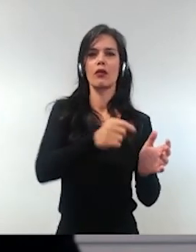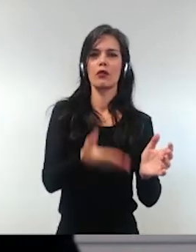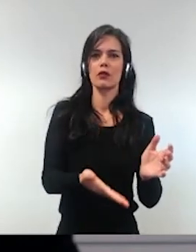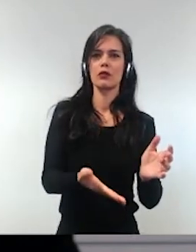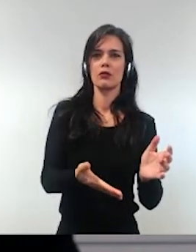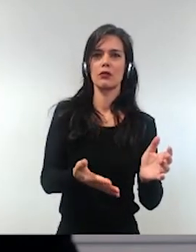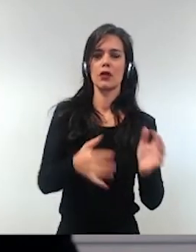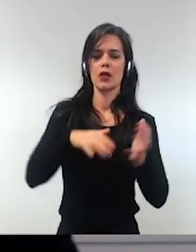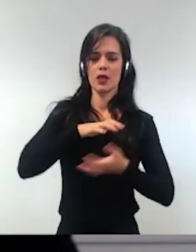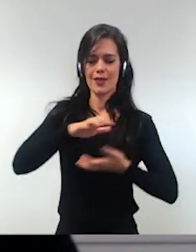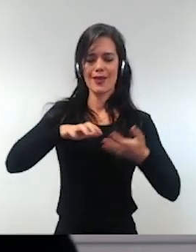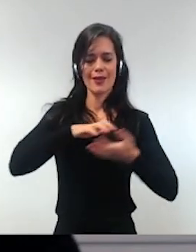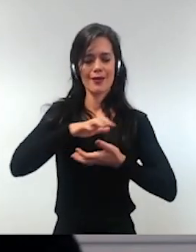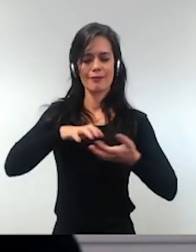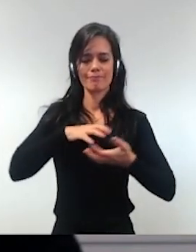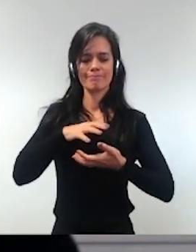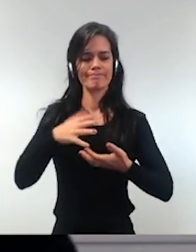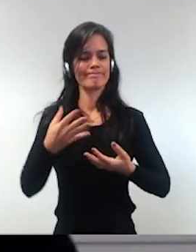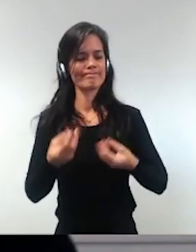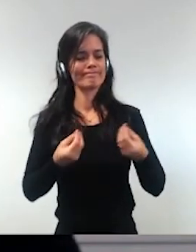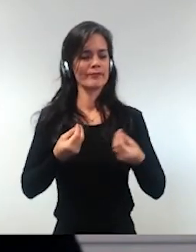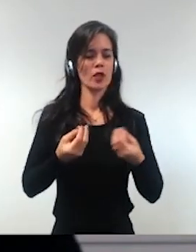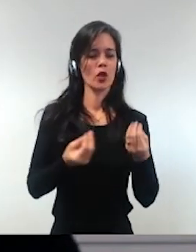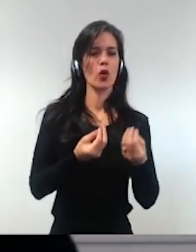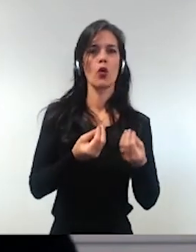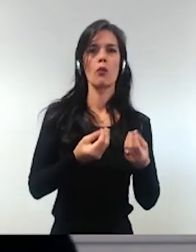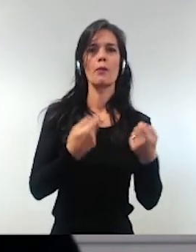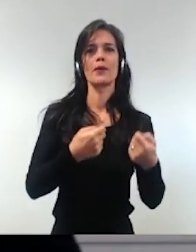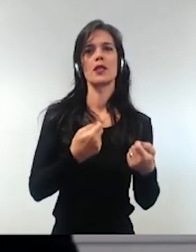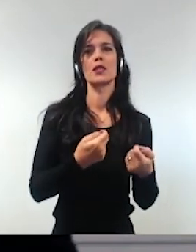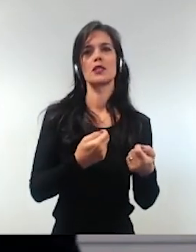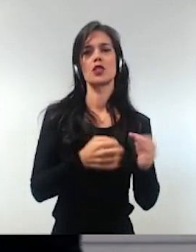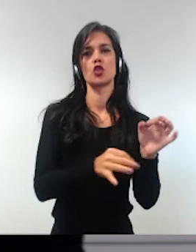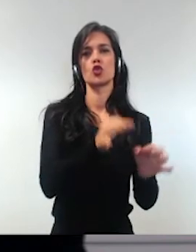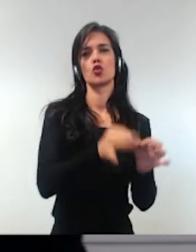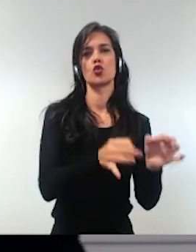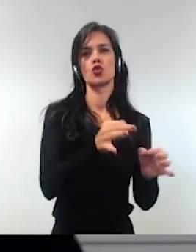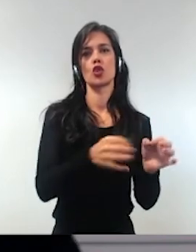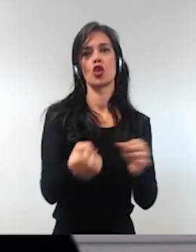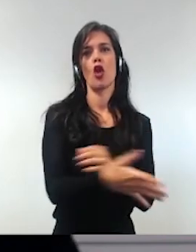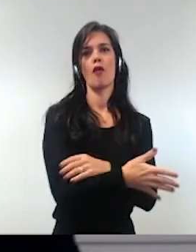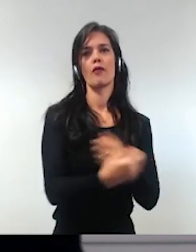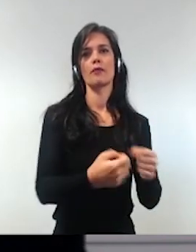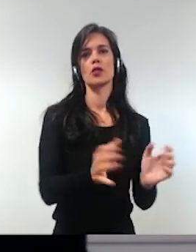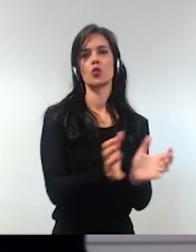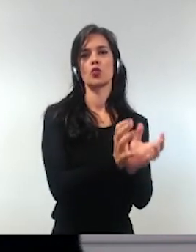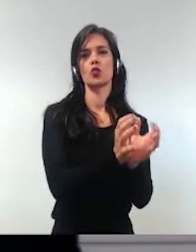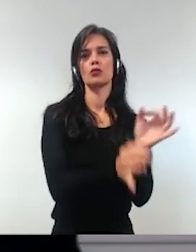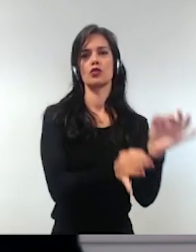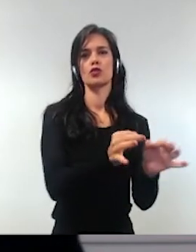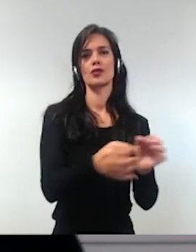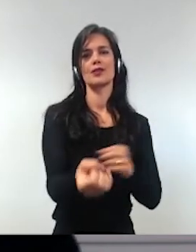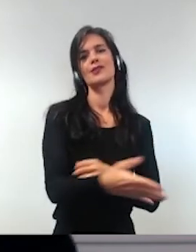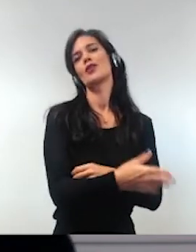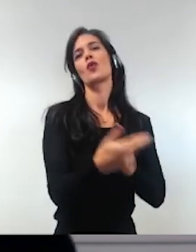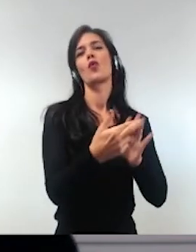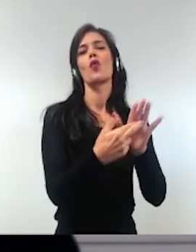Mas viram que havia necessidade de recriar um judiciário com novos princípios, com novas,